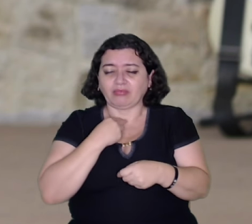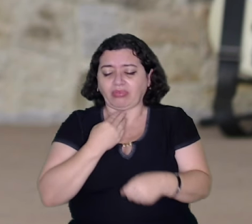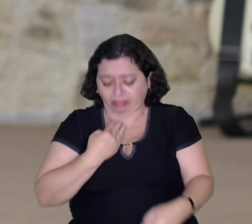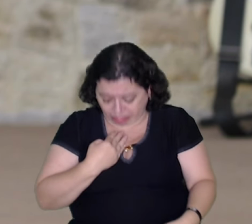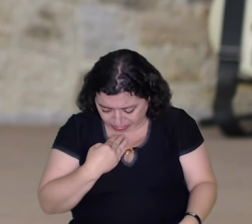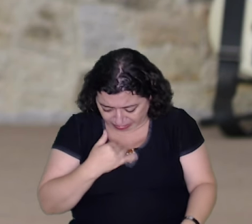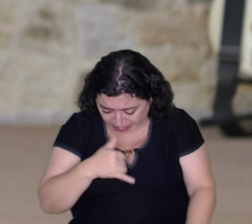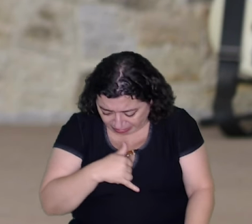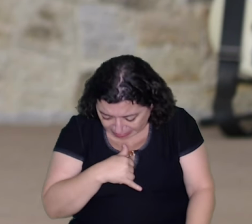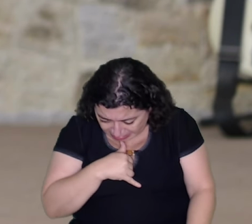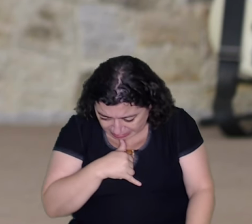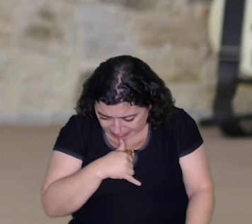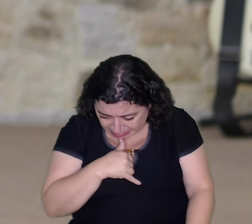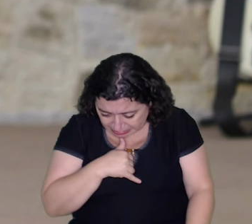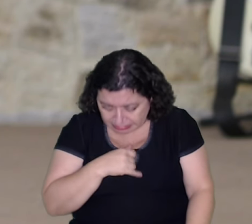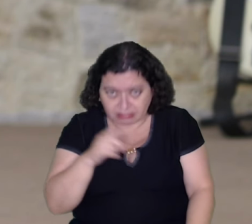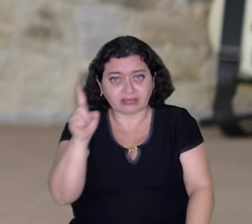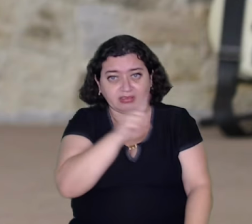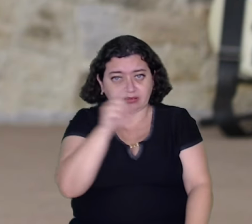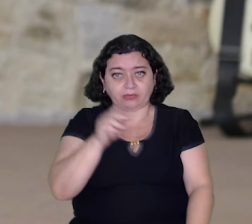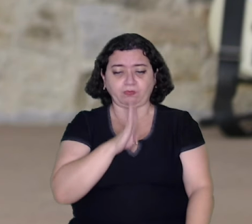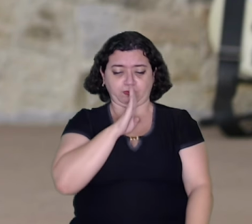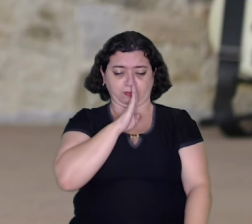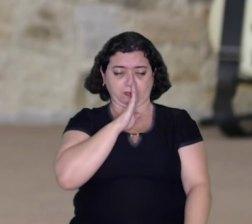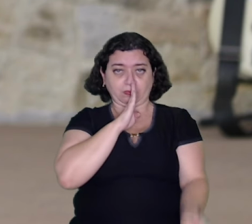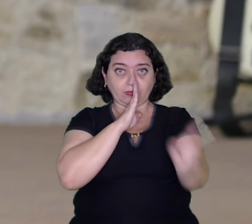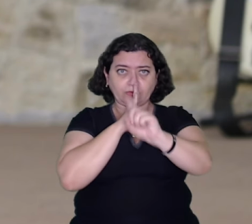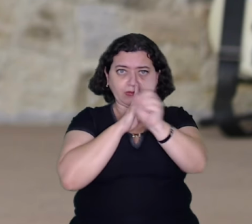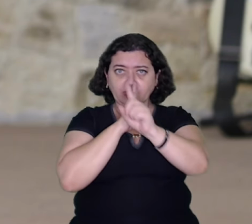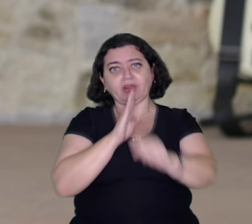baixa, triste, com a boca fechada.